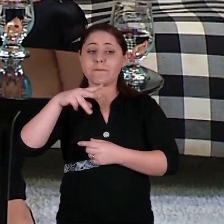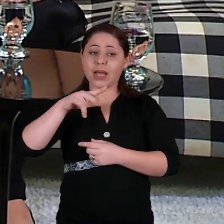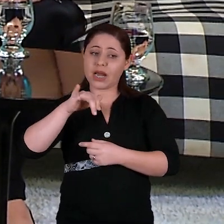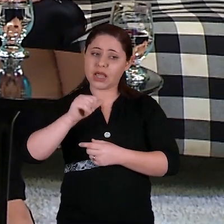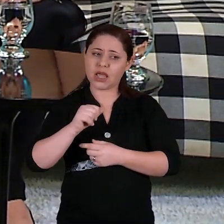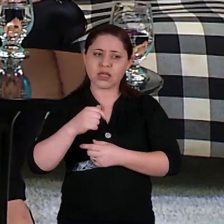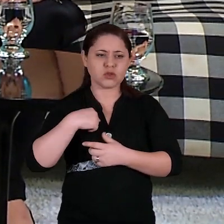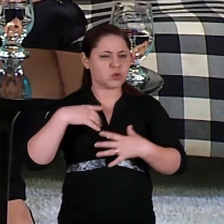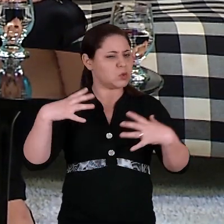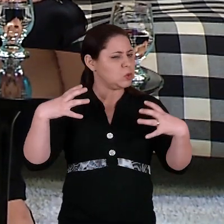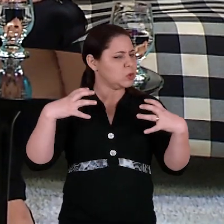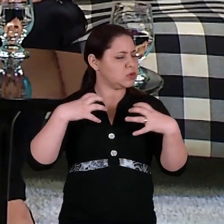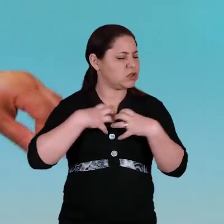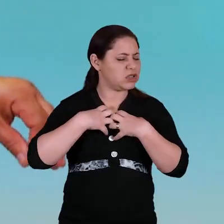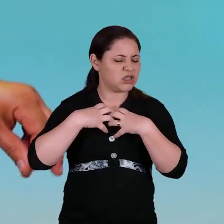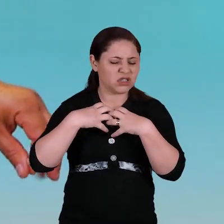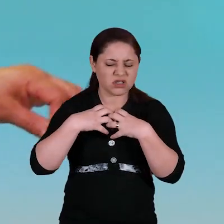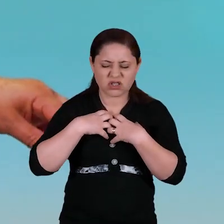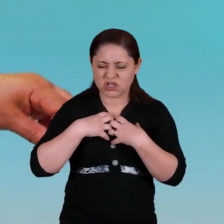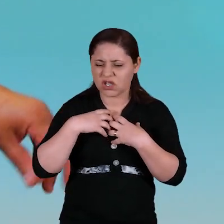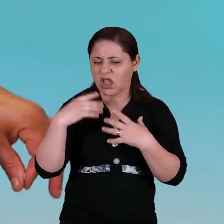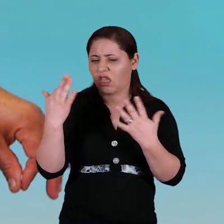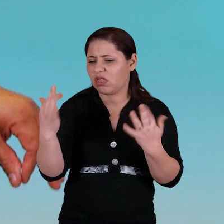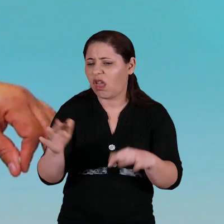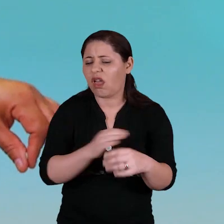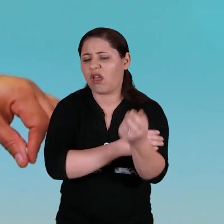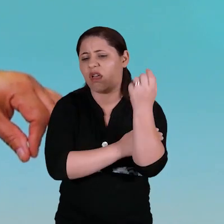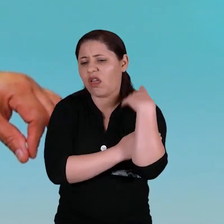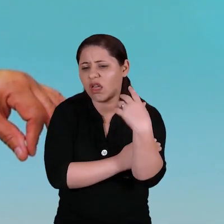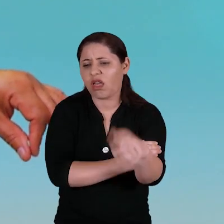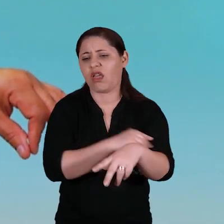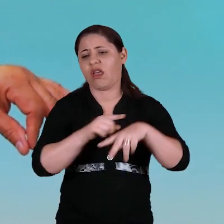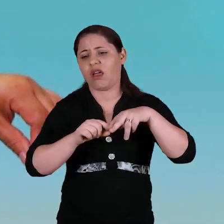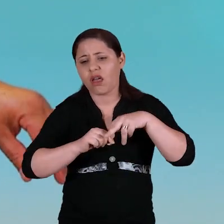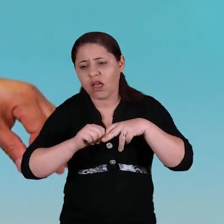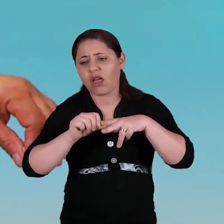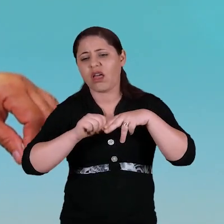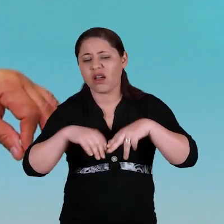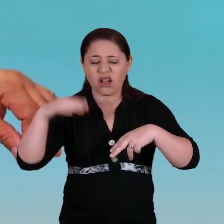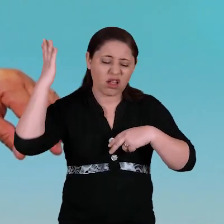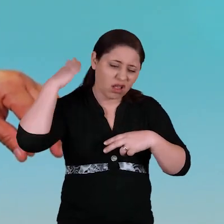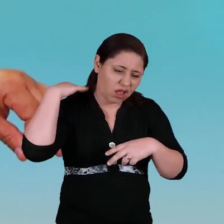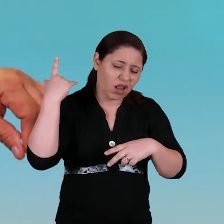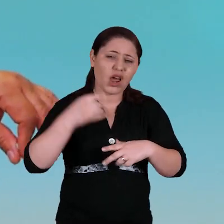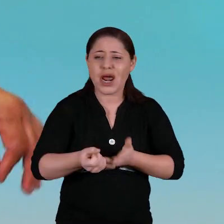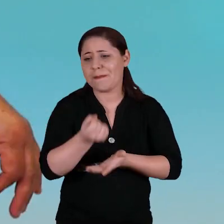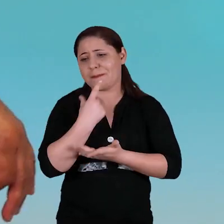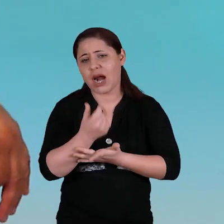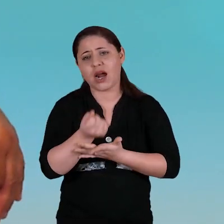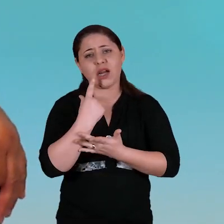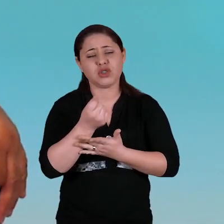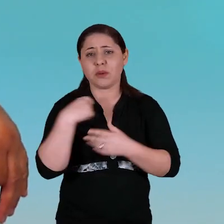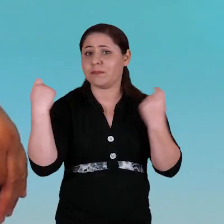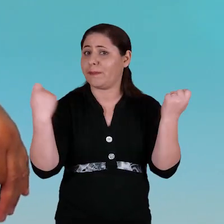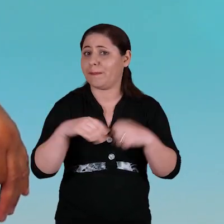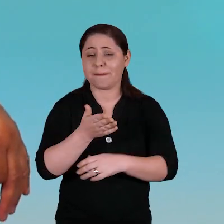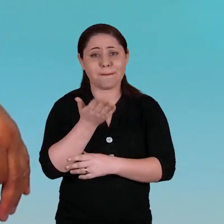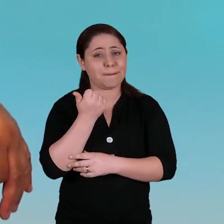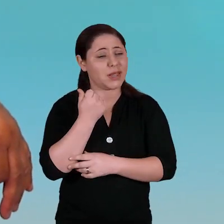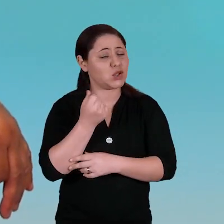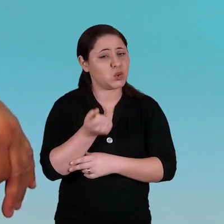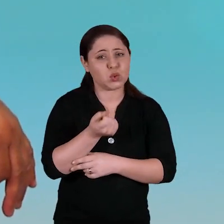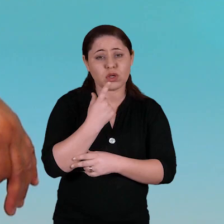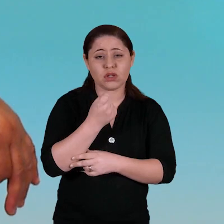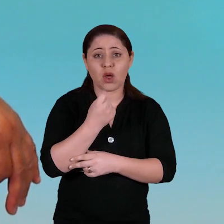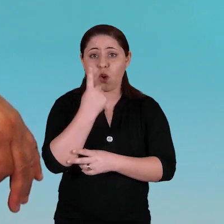sentia tanta dor no braço, dor nas pernas, dor nas costas, um monte de remédio que eu tenho que tomar. E aí